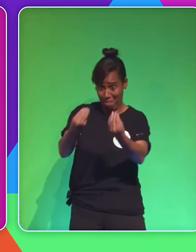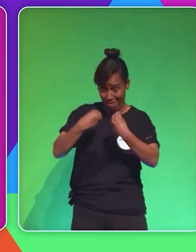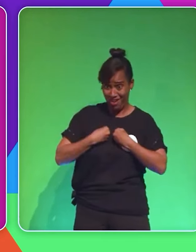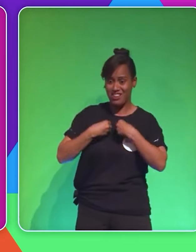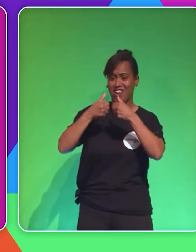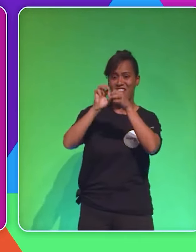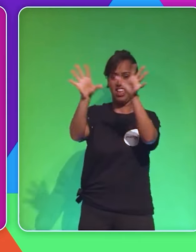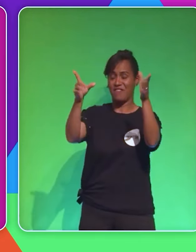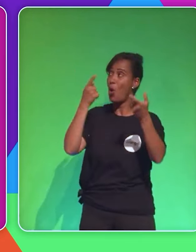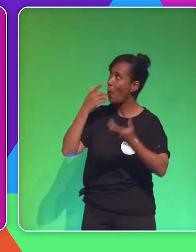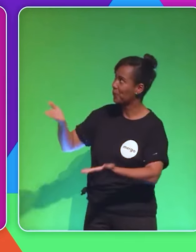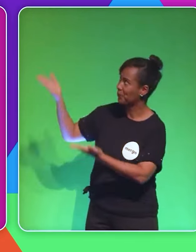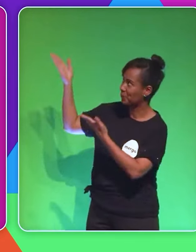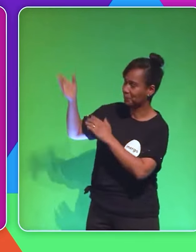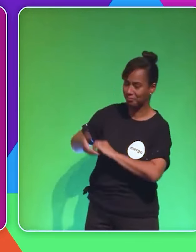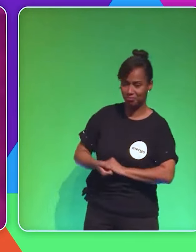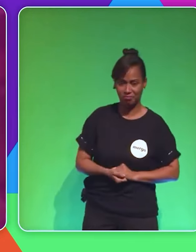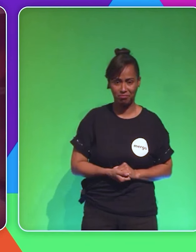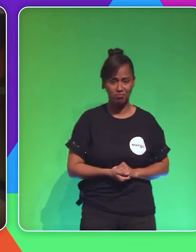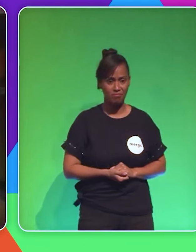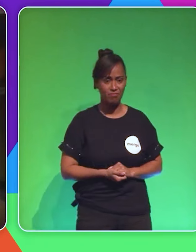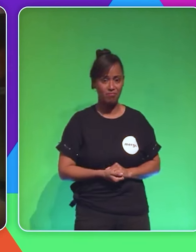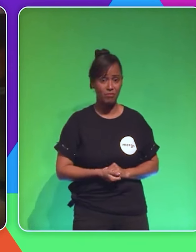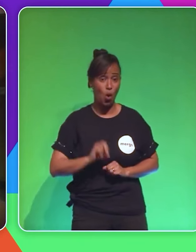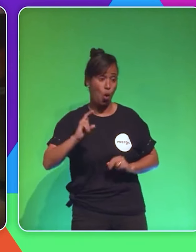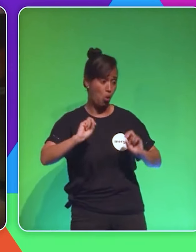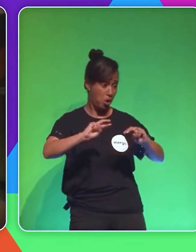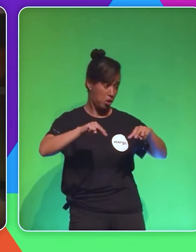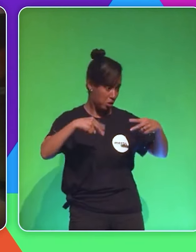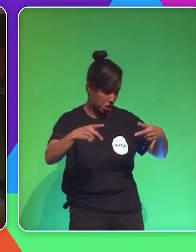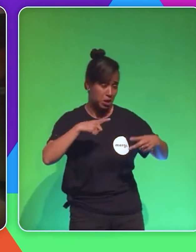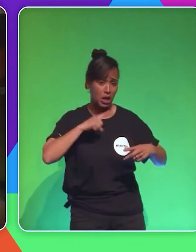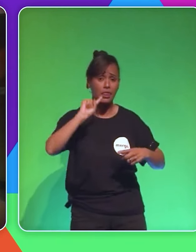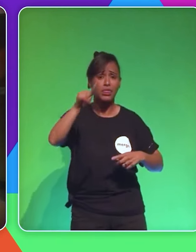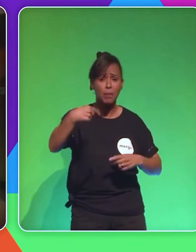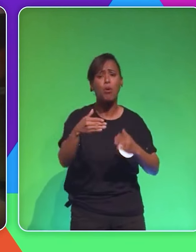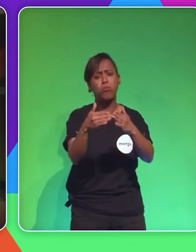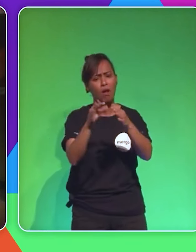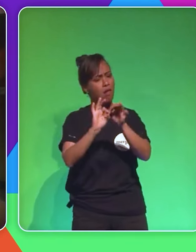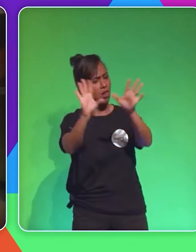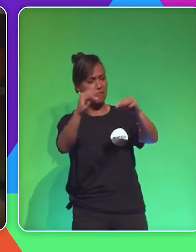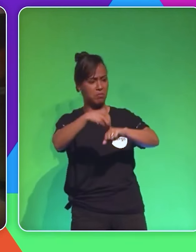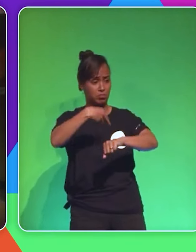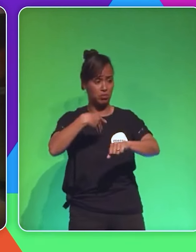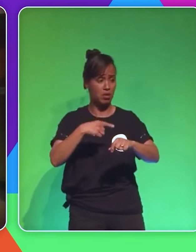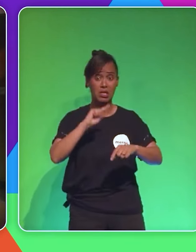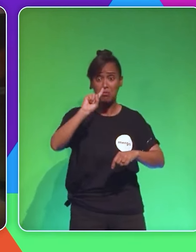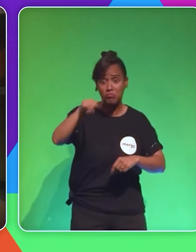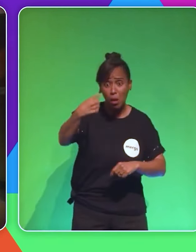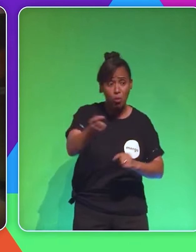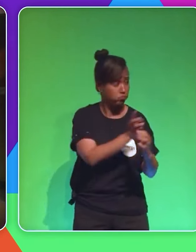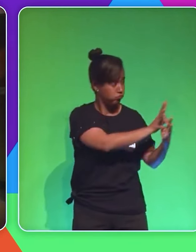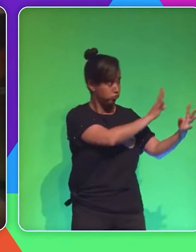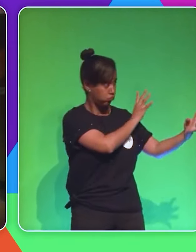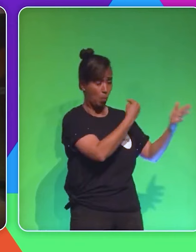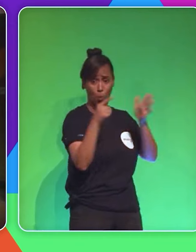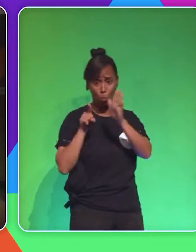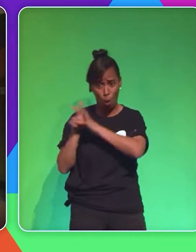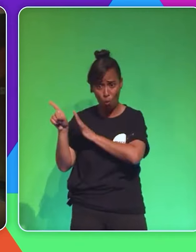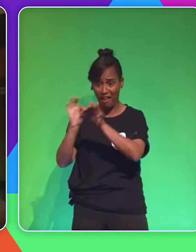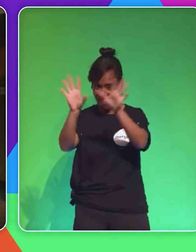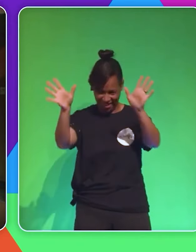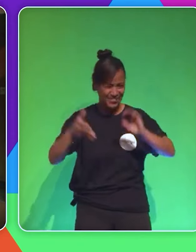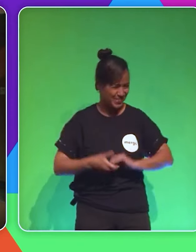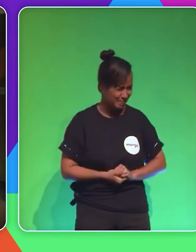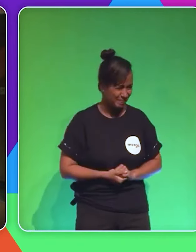escanear também tem um link aí beleza mas nada impede de depois vocês subirem aqui no palco também tá então é